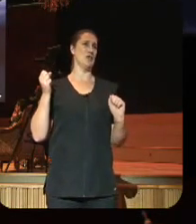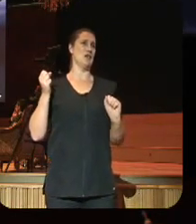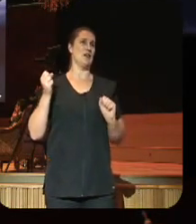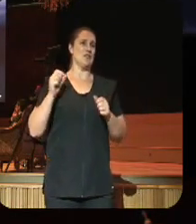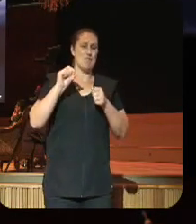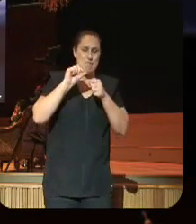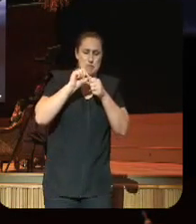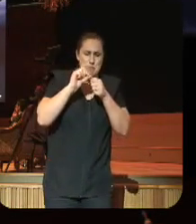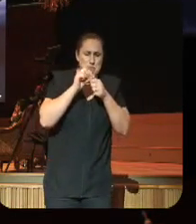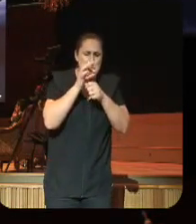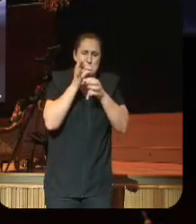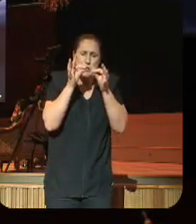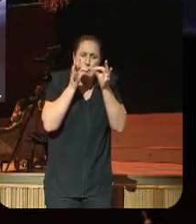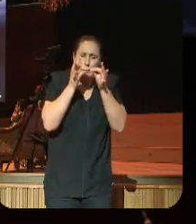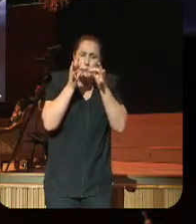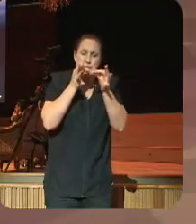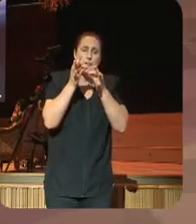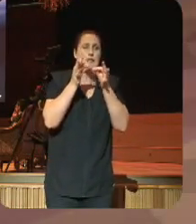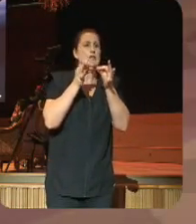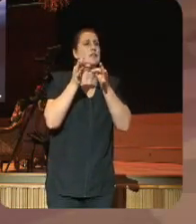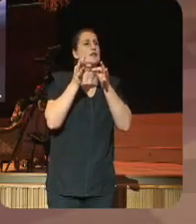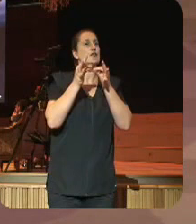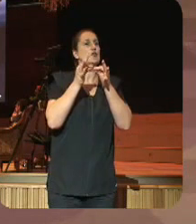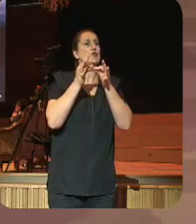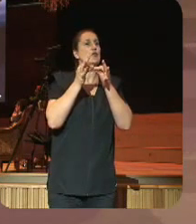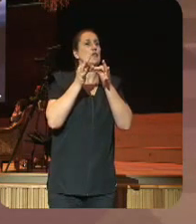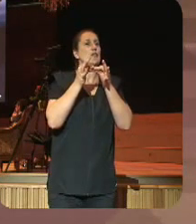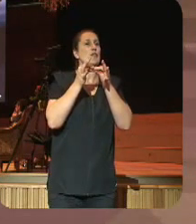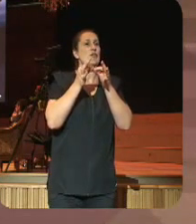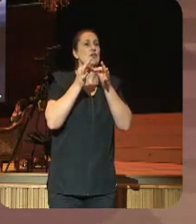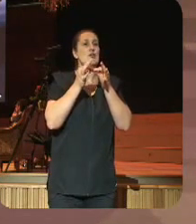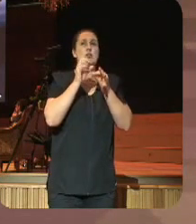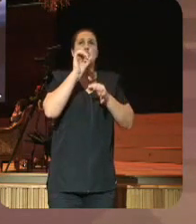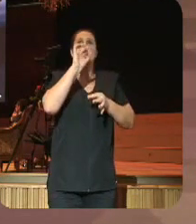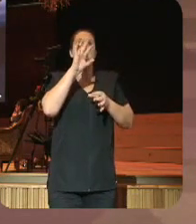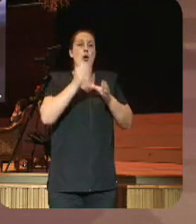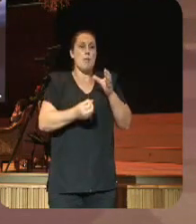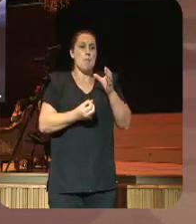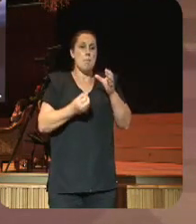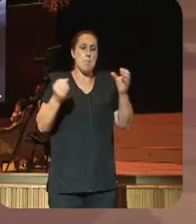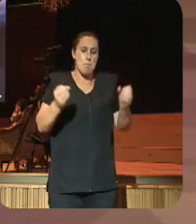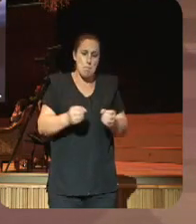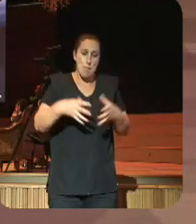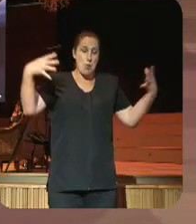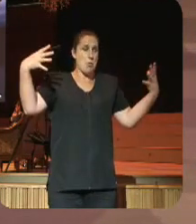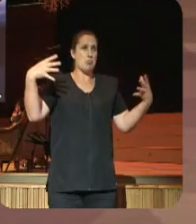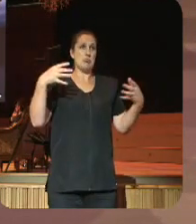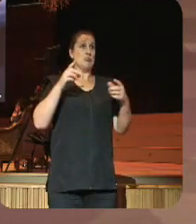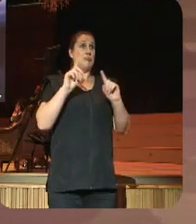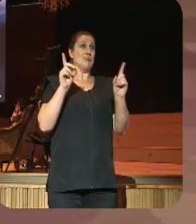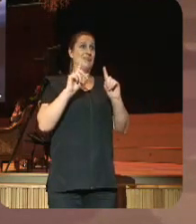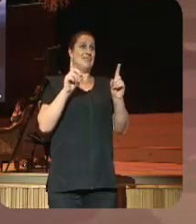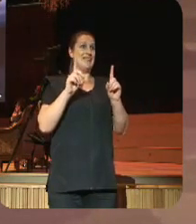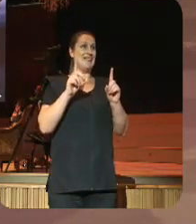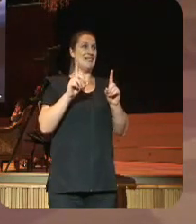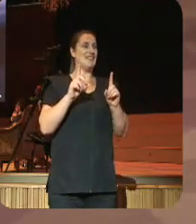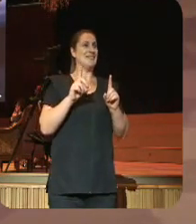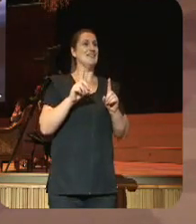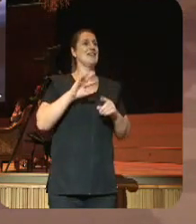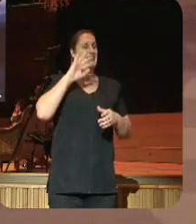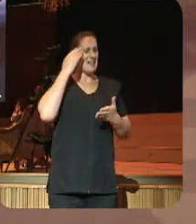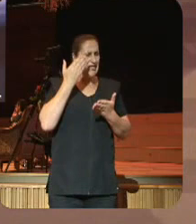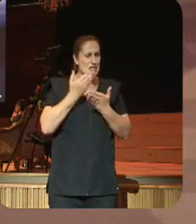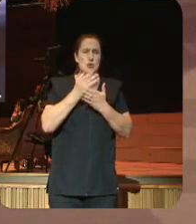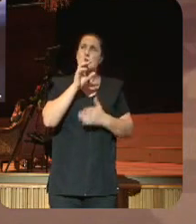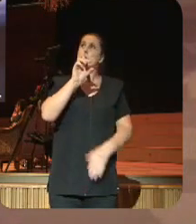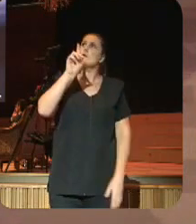engenharia tão meticulosa pudesse ser fruto da casualidade. Disse já